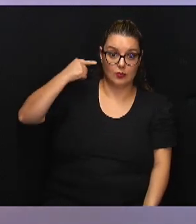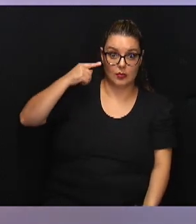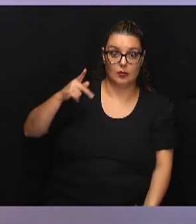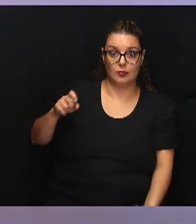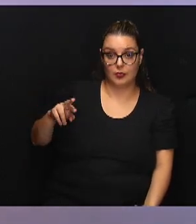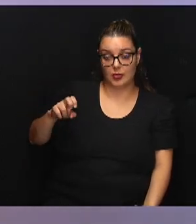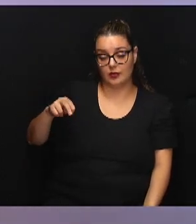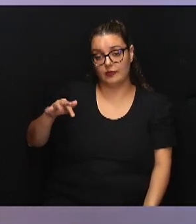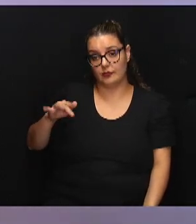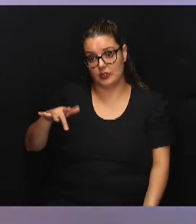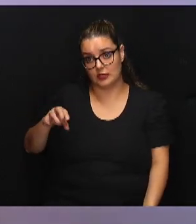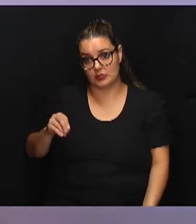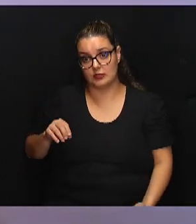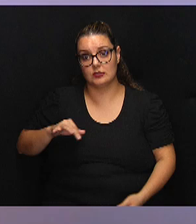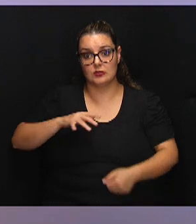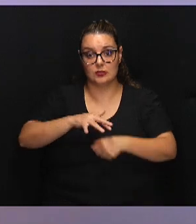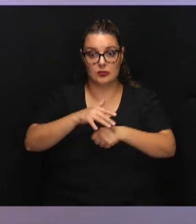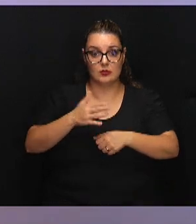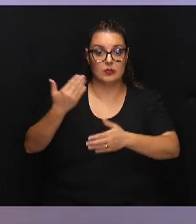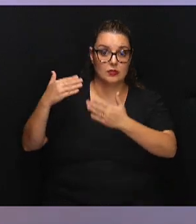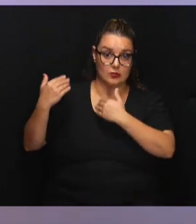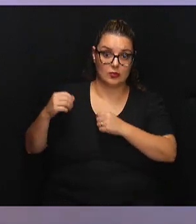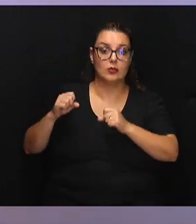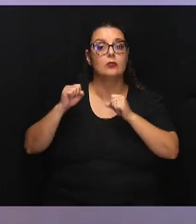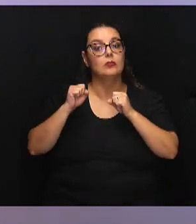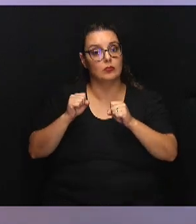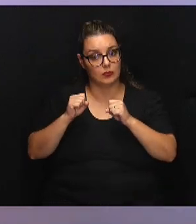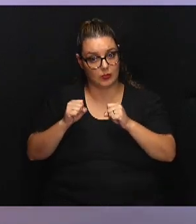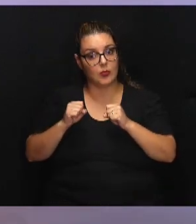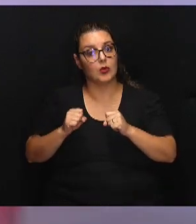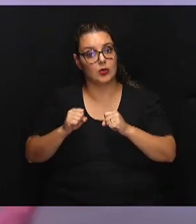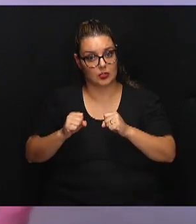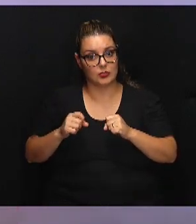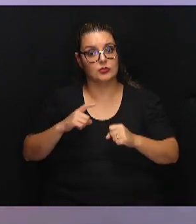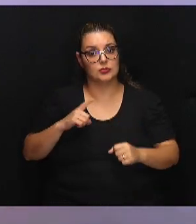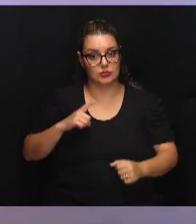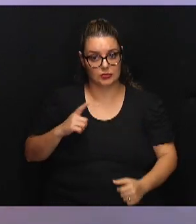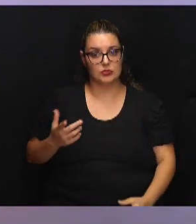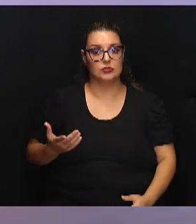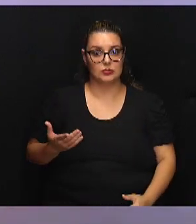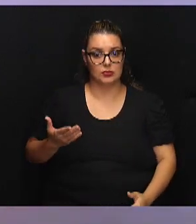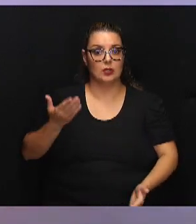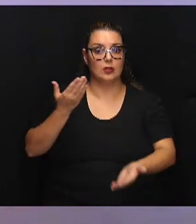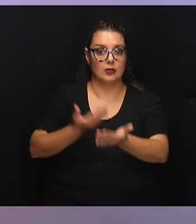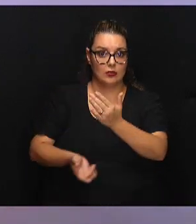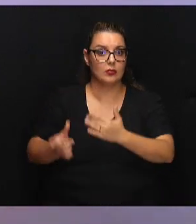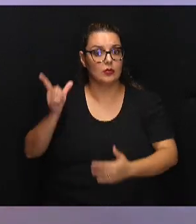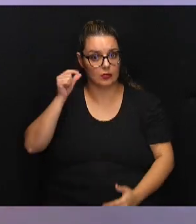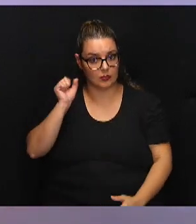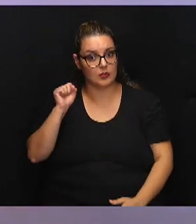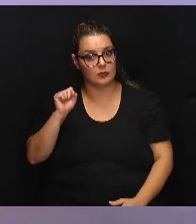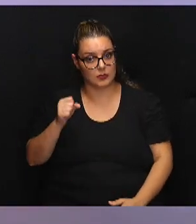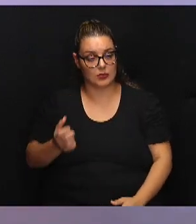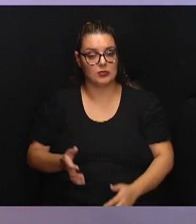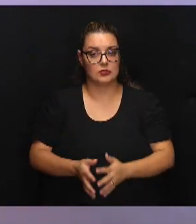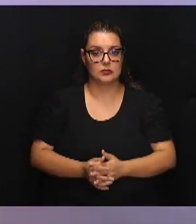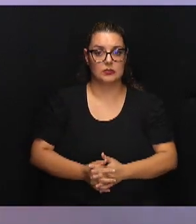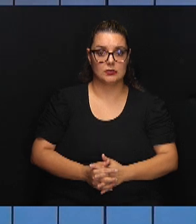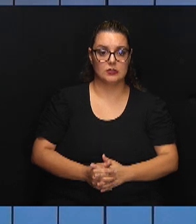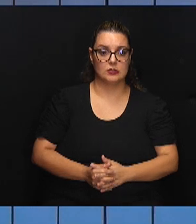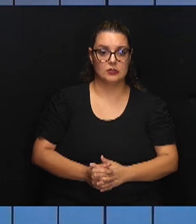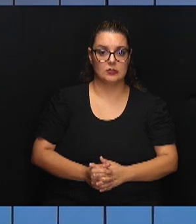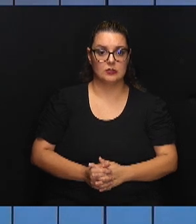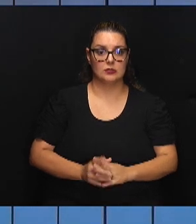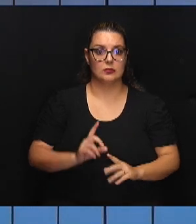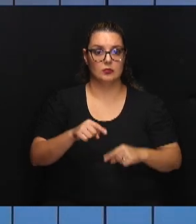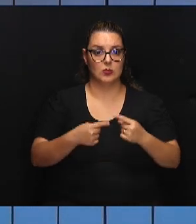alguma infecção que tiveram no passado, isso pode levar a uma perda auditiva, sim.